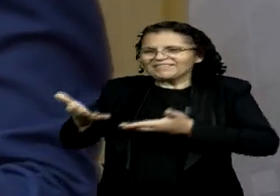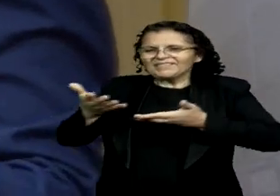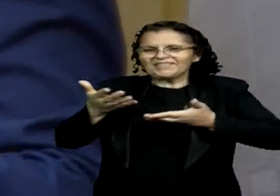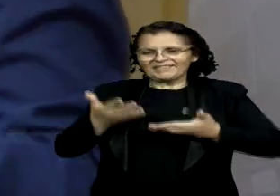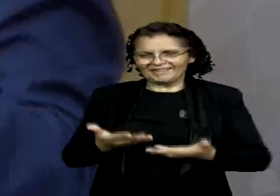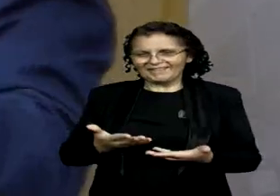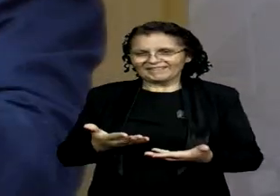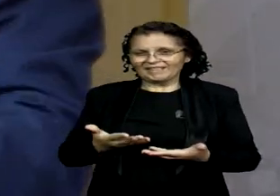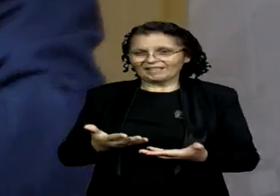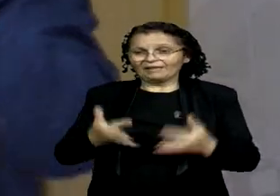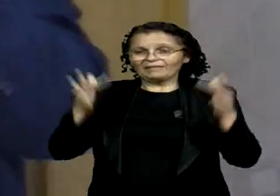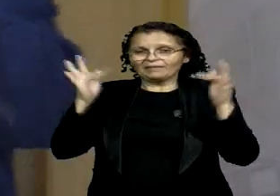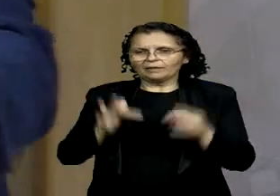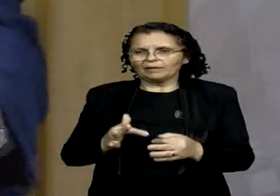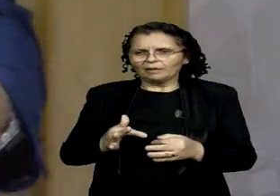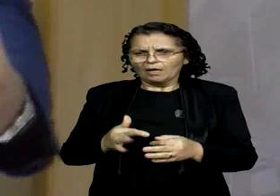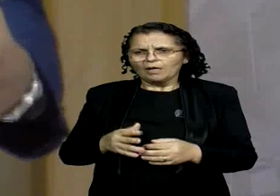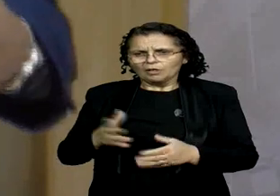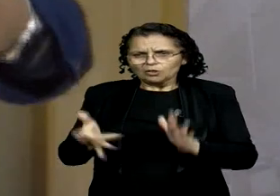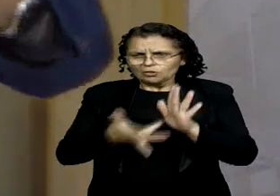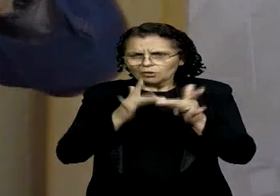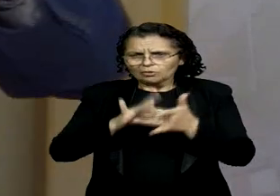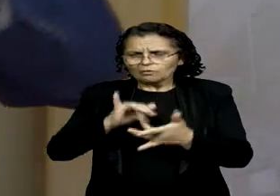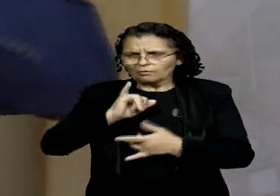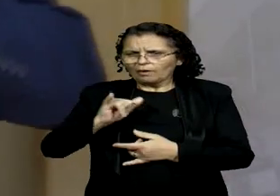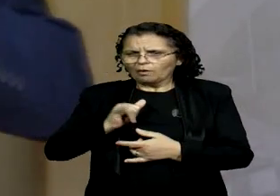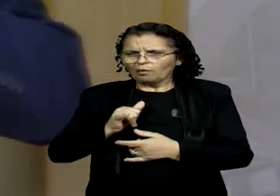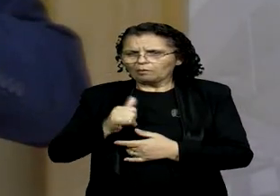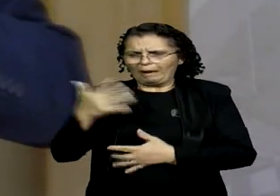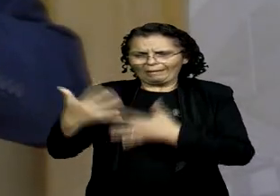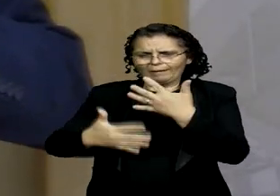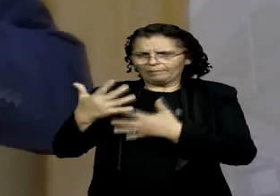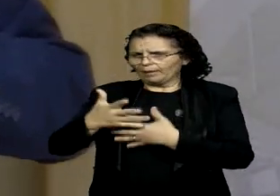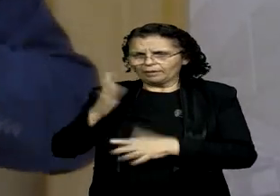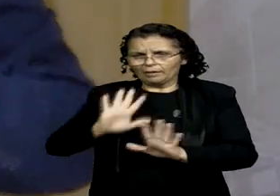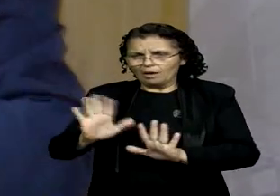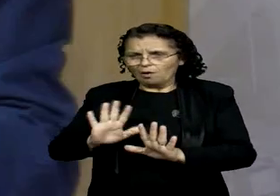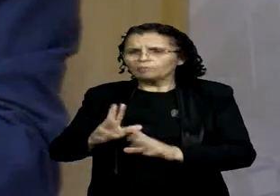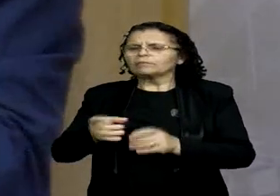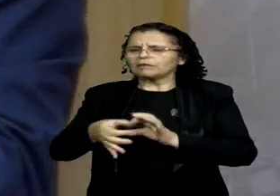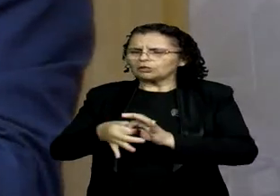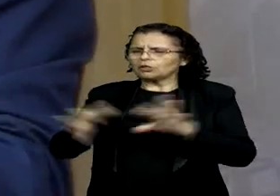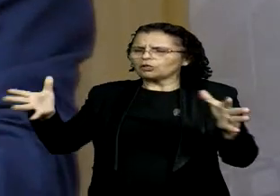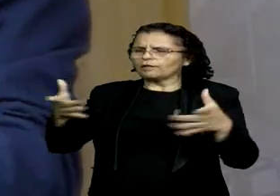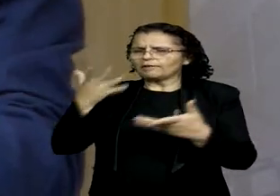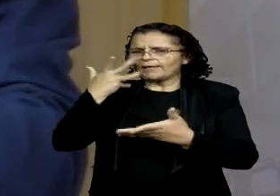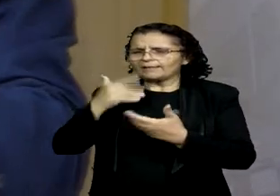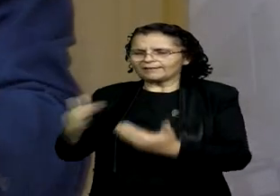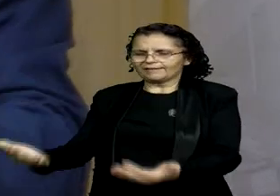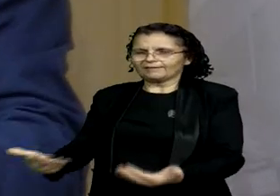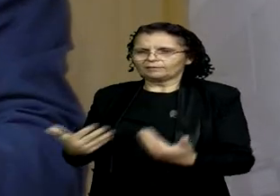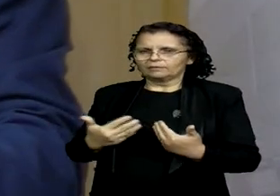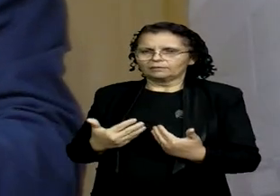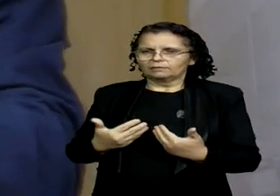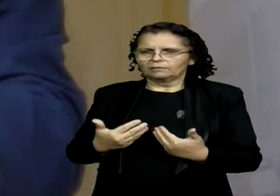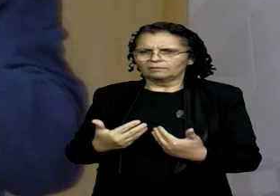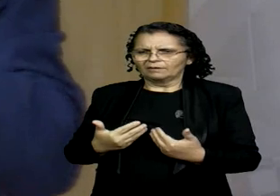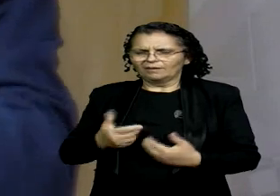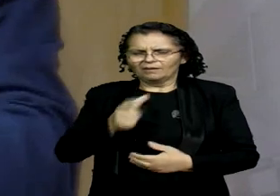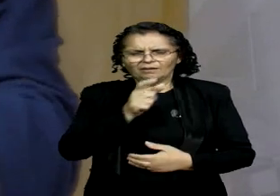disse, não impeçais as crianças de chegar até mim. E aí esse cidadão com o nome de